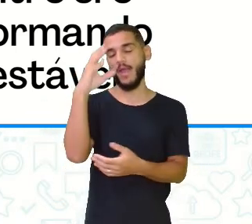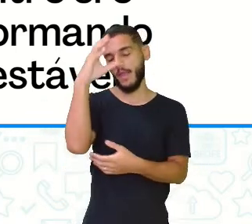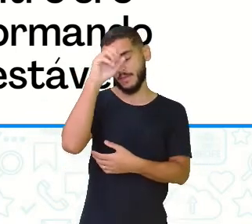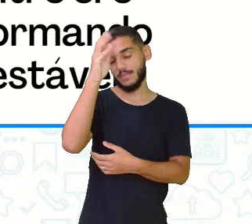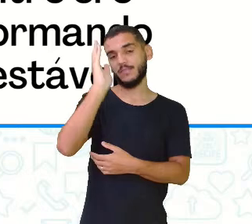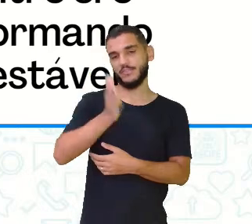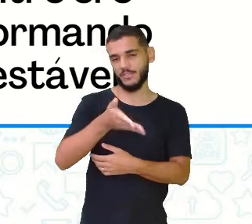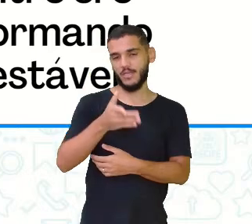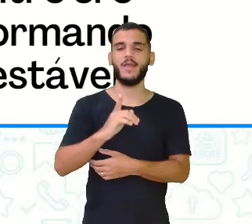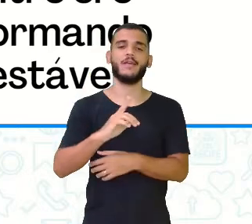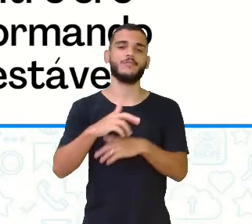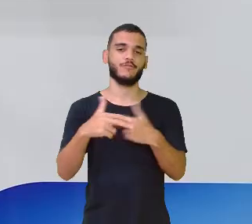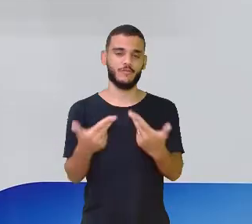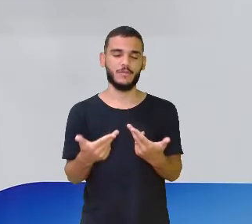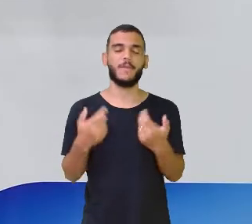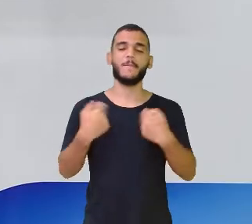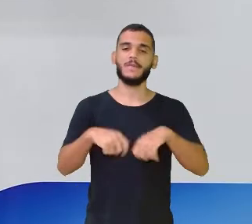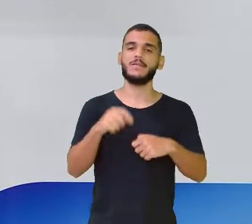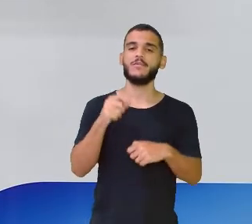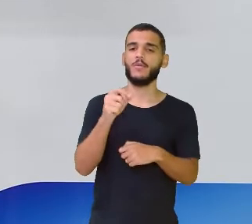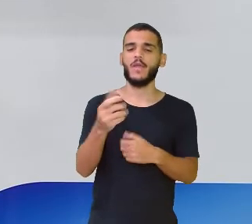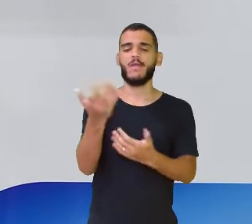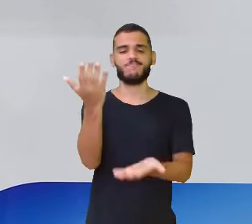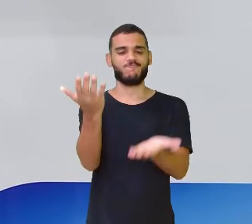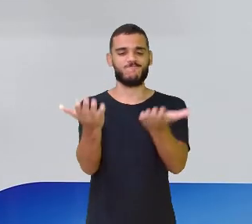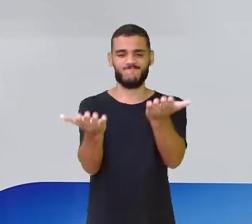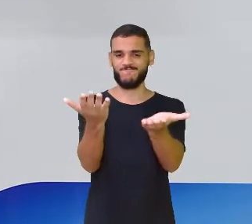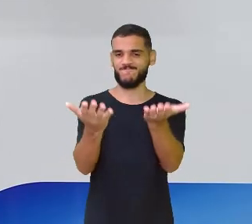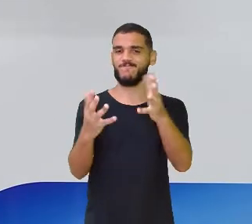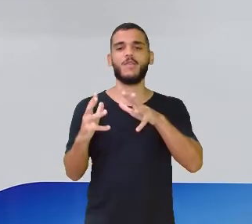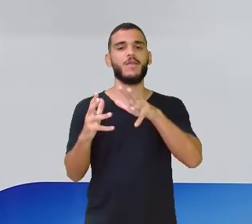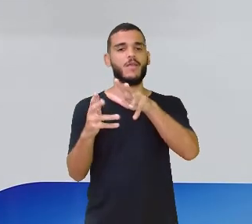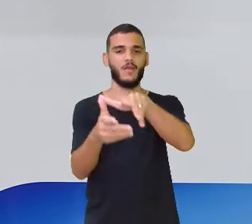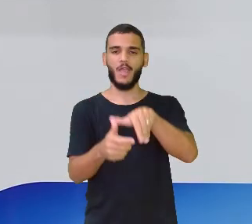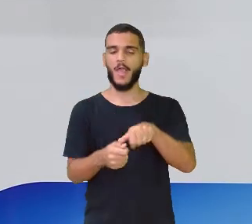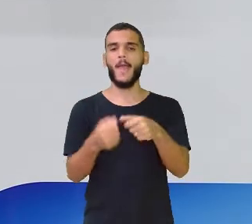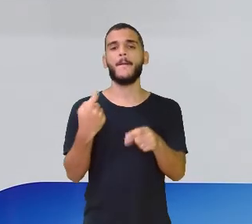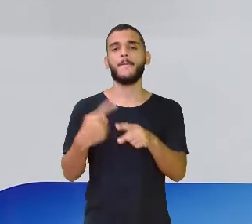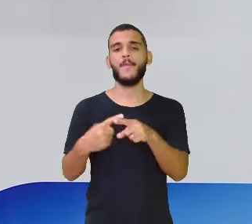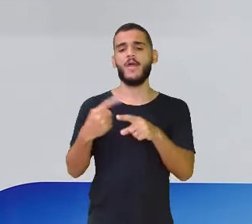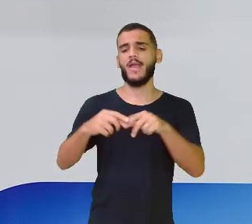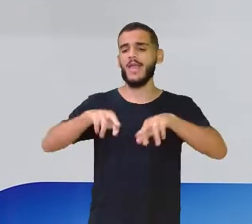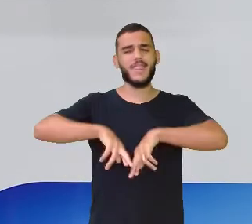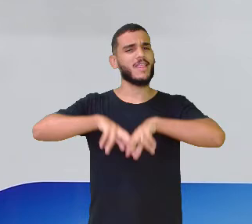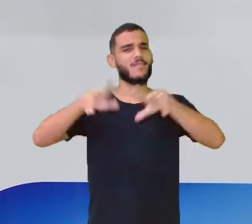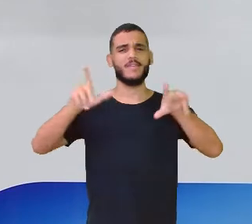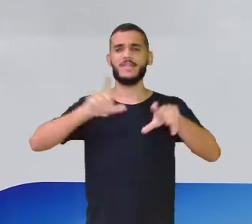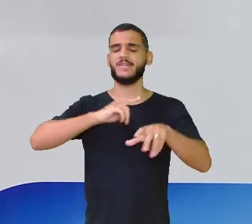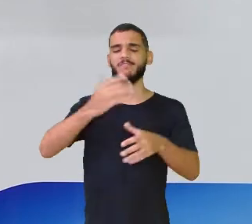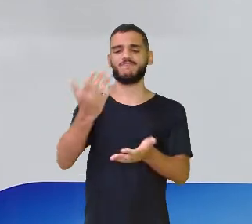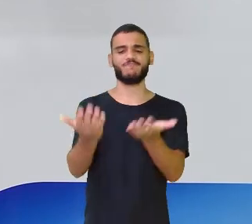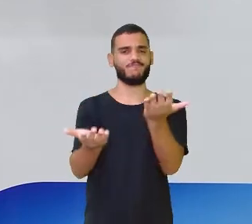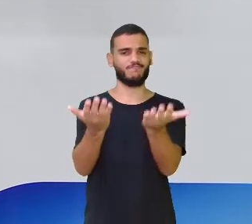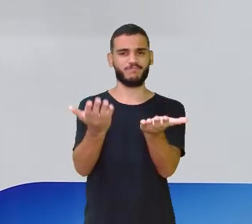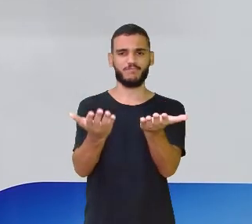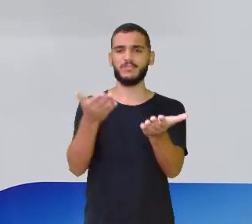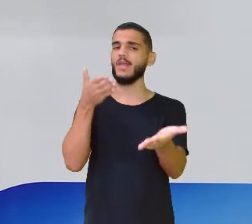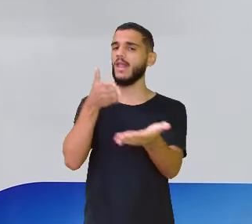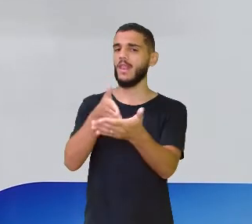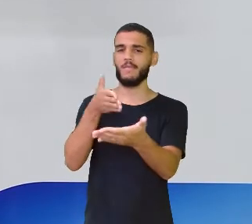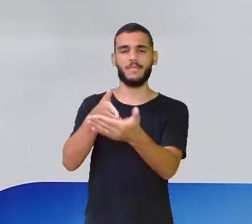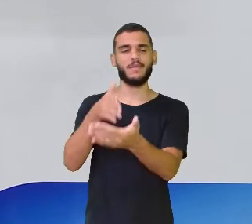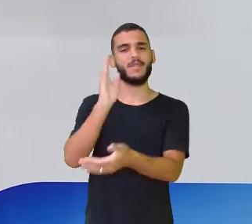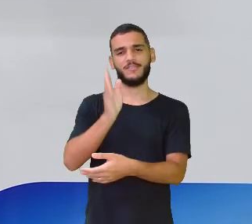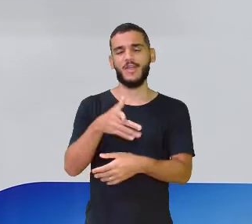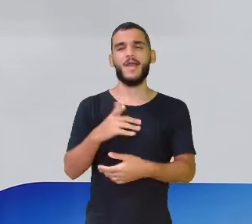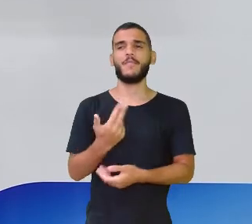de equilíbrio no nosso planeta. Nenhum ecossistema é igual ao outro. E eles têm um equilíbrio limitado. A gente